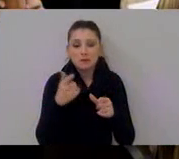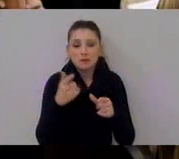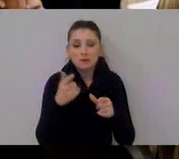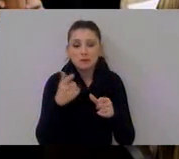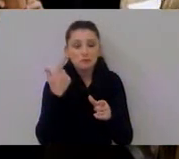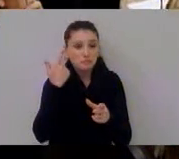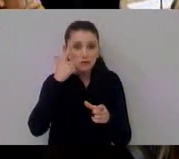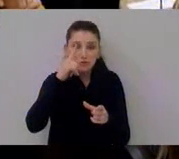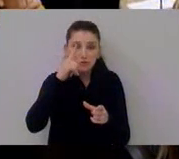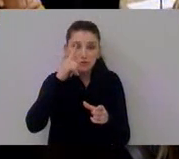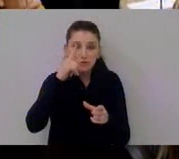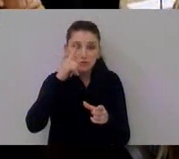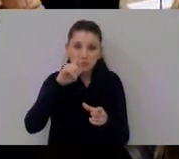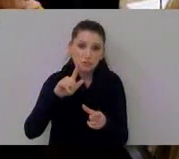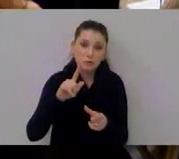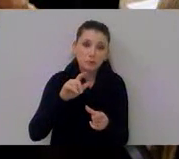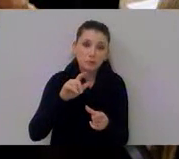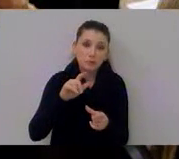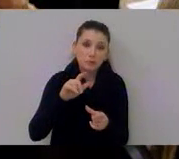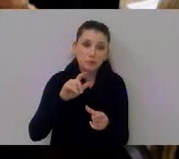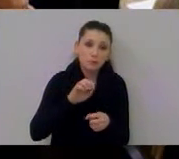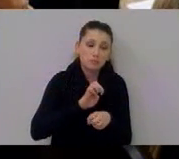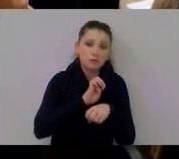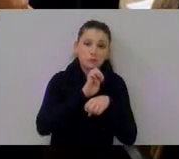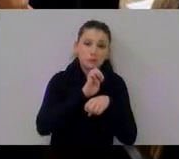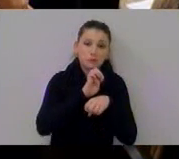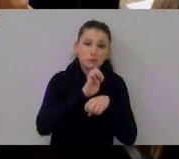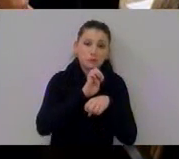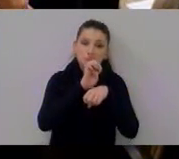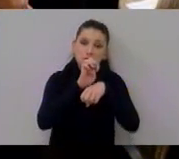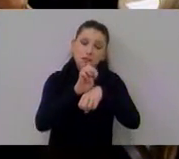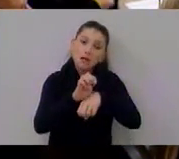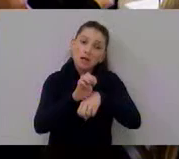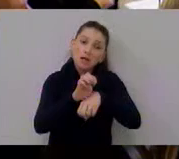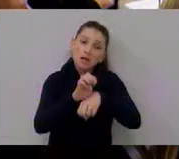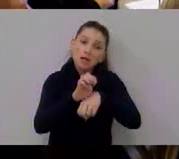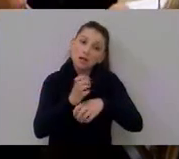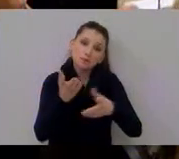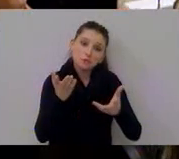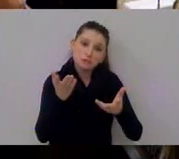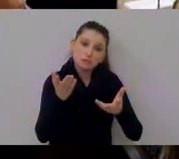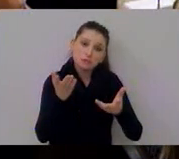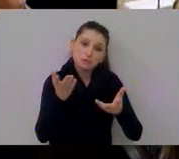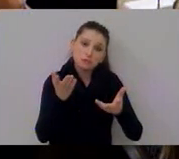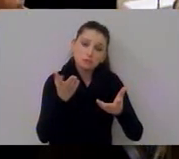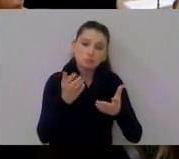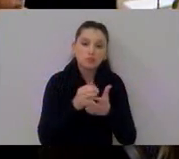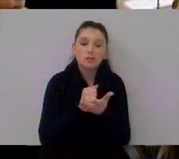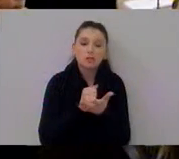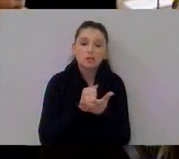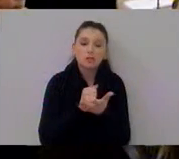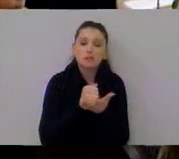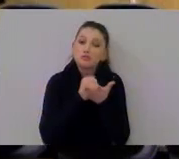ao Estado para que tome as providências necessárias. Obrigado, senhor presidente.